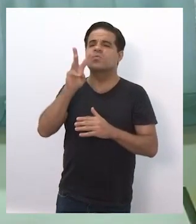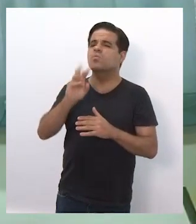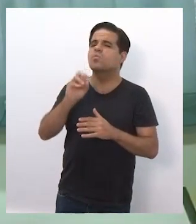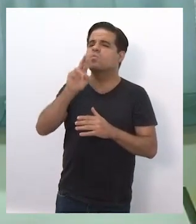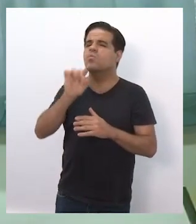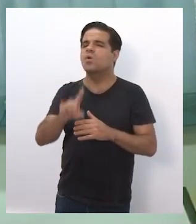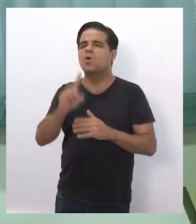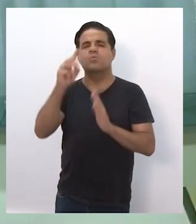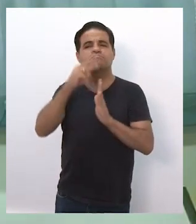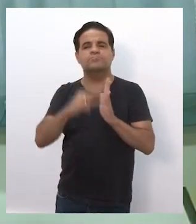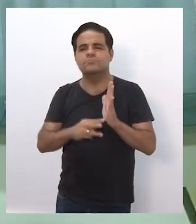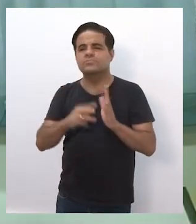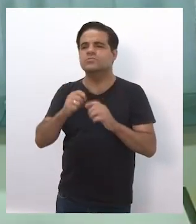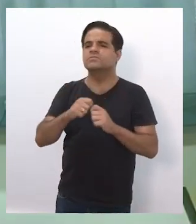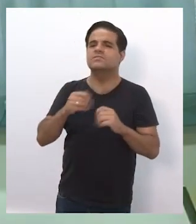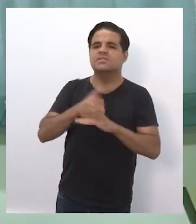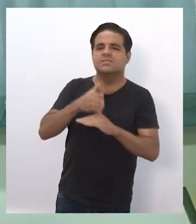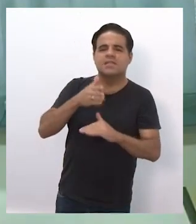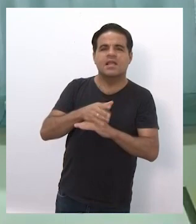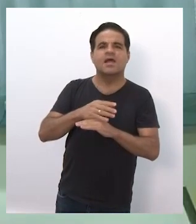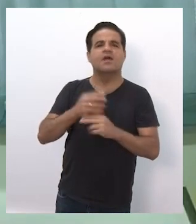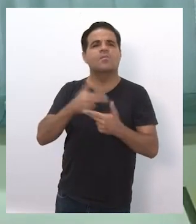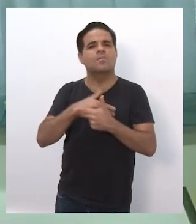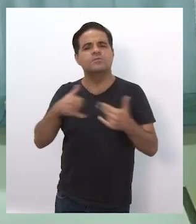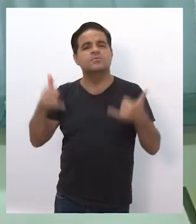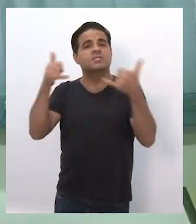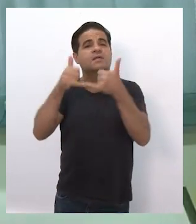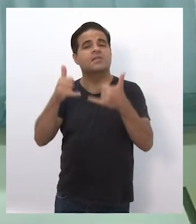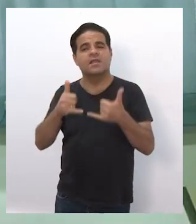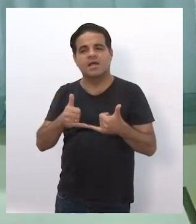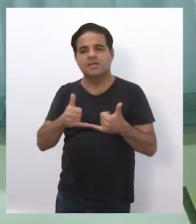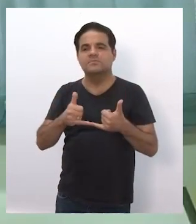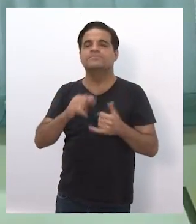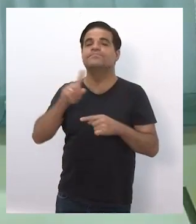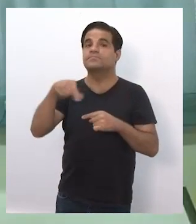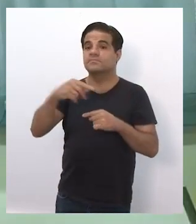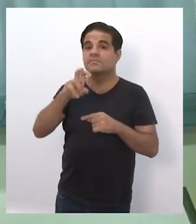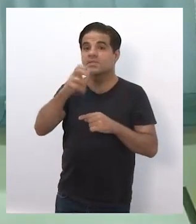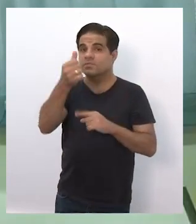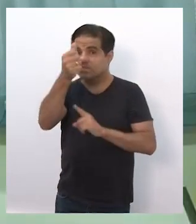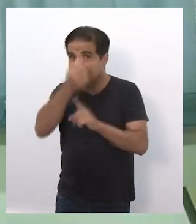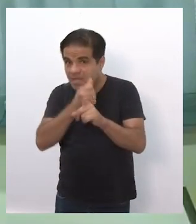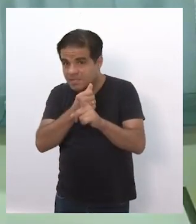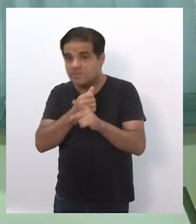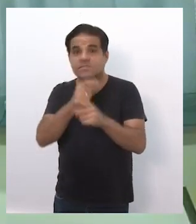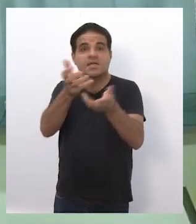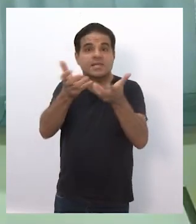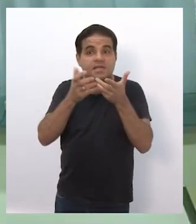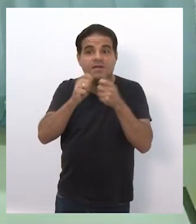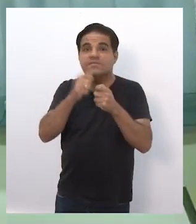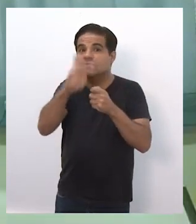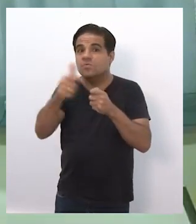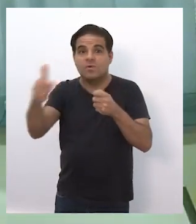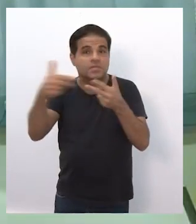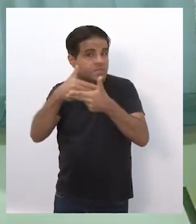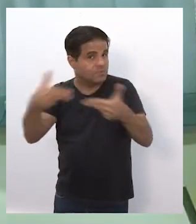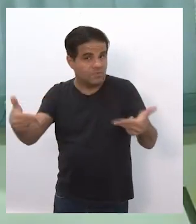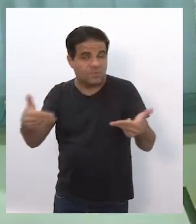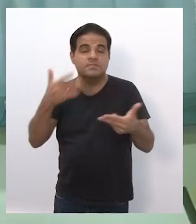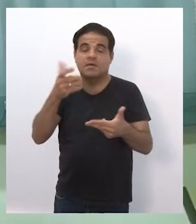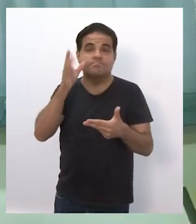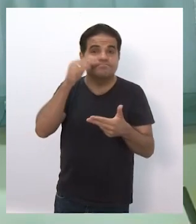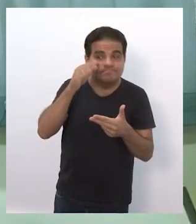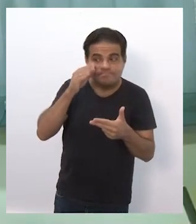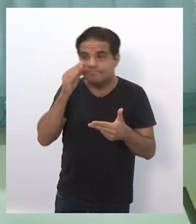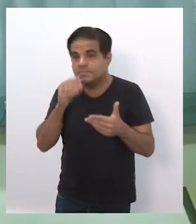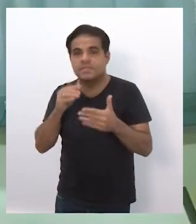só para navegar algumas coisinhas da internet. Mas passa 5, 6 meses, você quer fazer outras coisas com ele e você vai